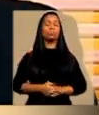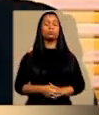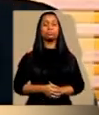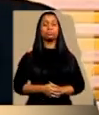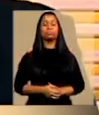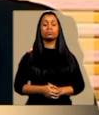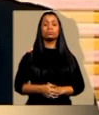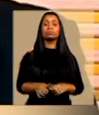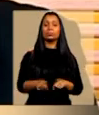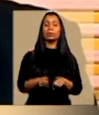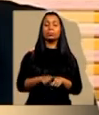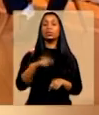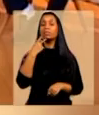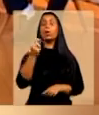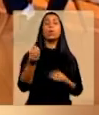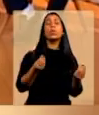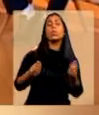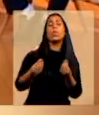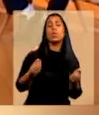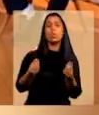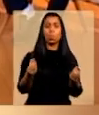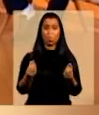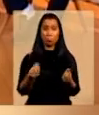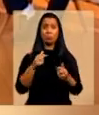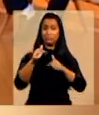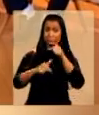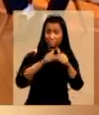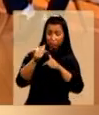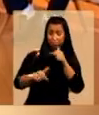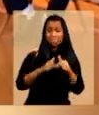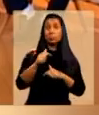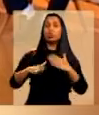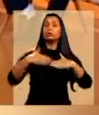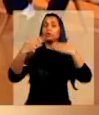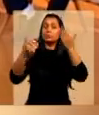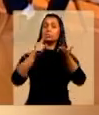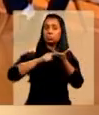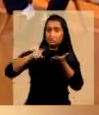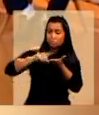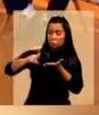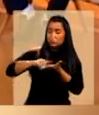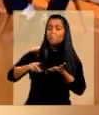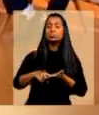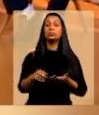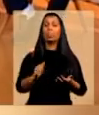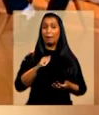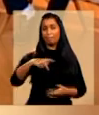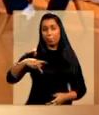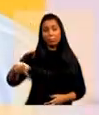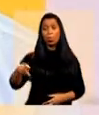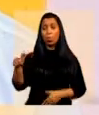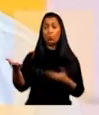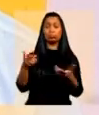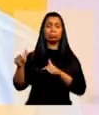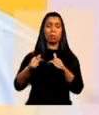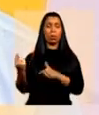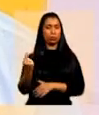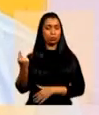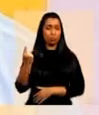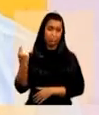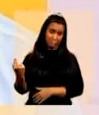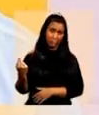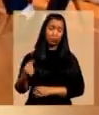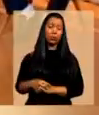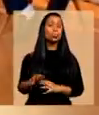né? Perfeito. Para o Diego, eu queria saber como é que funciona, Diego. Você tem um trabalho aí de desenvolvedor de aplicativos e hoje você trabalha sozinho. Você